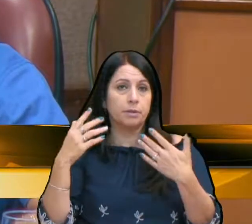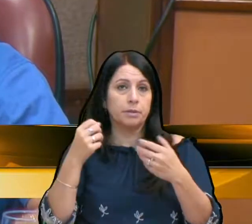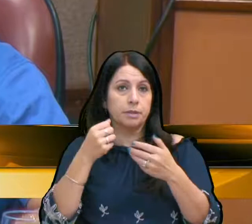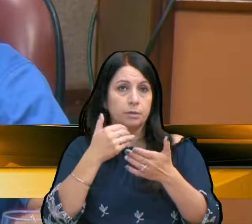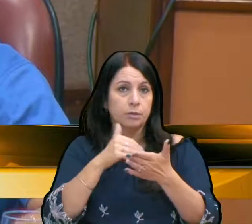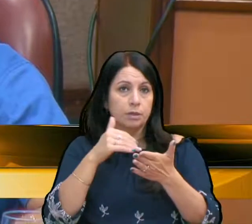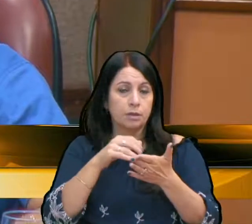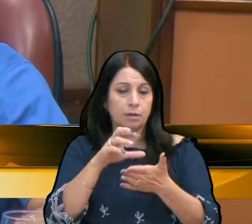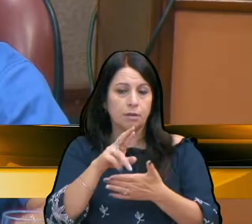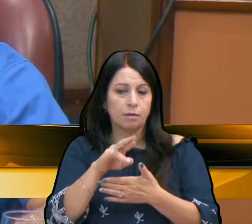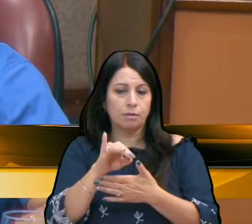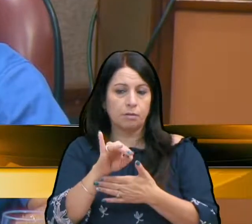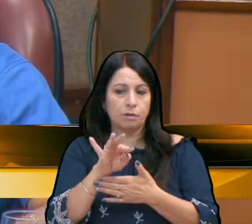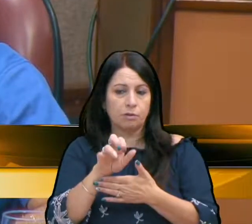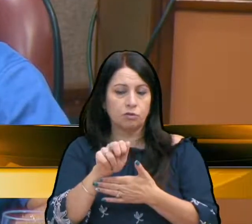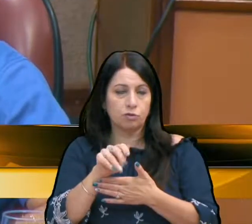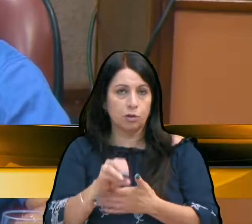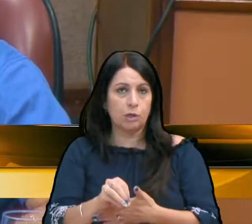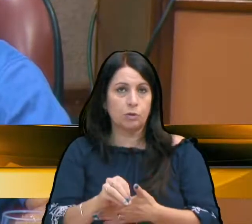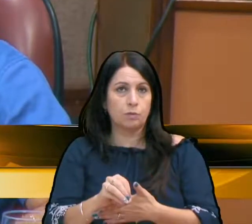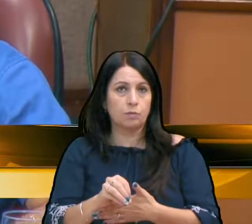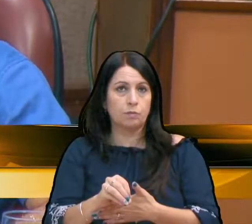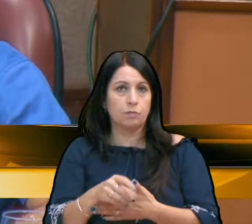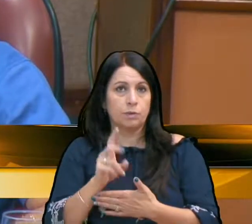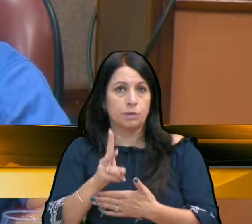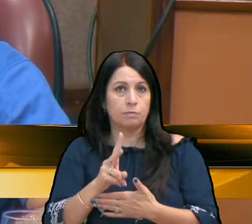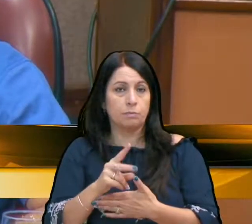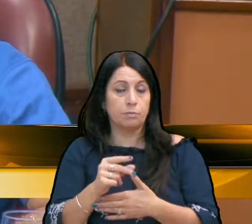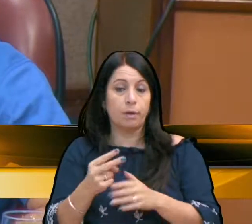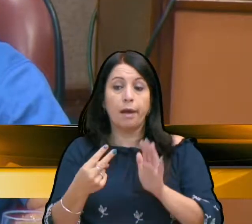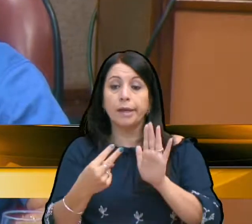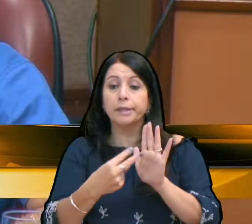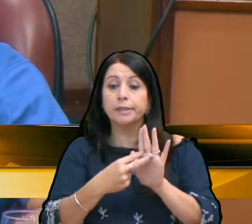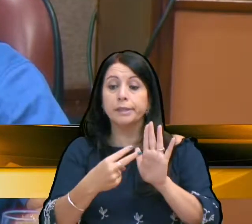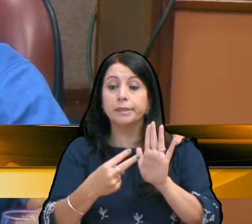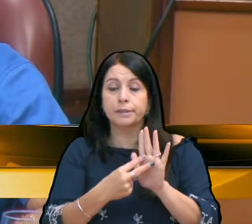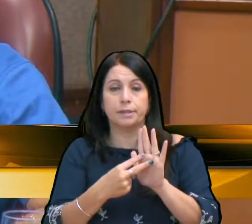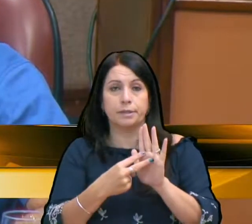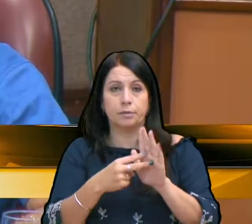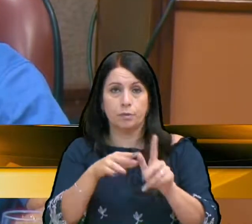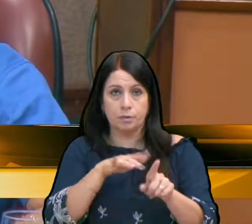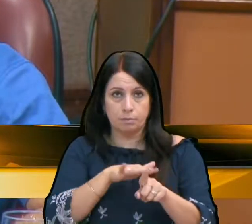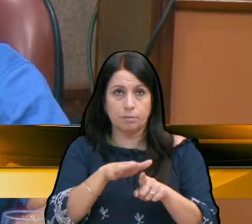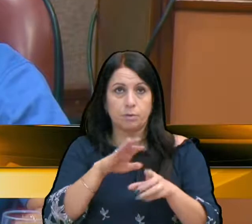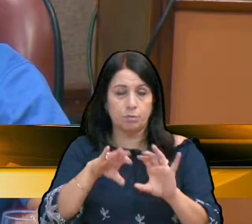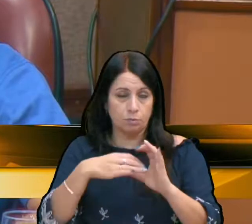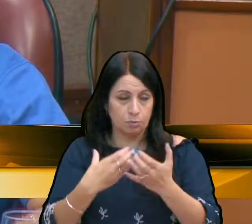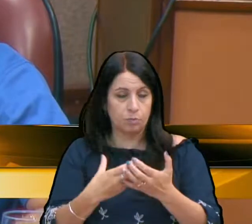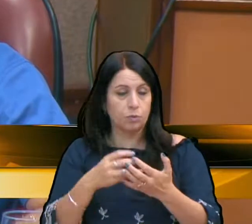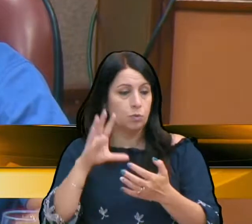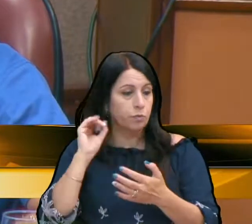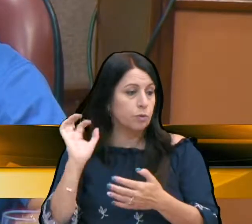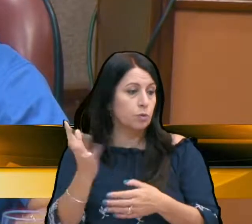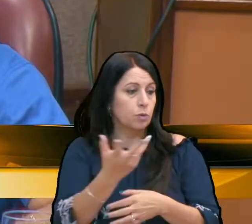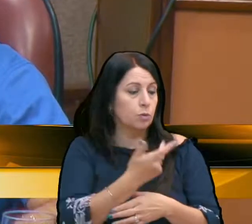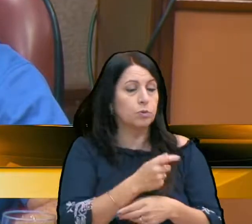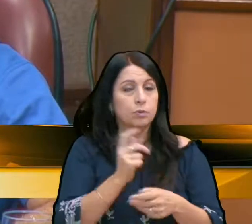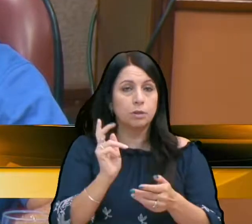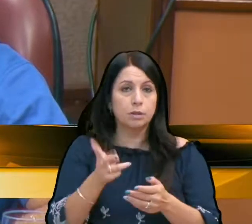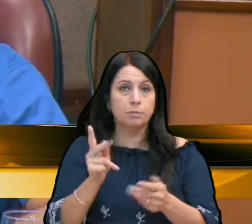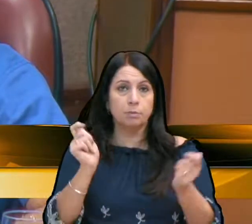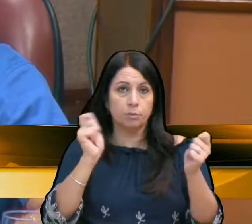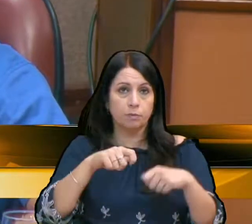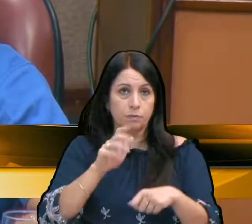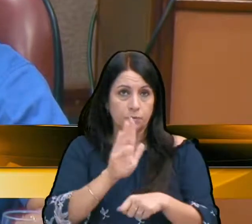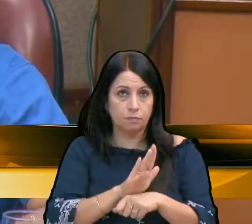trânsito, Cristiano, que está sempre muito atento às demandas da comunidade, escutando a todos e sempre que possível aí